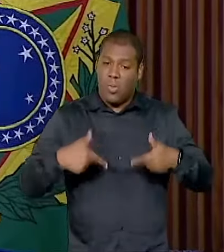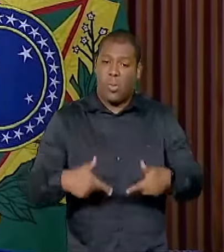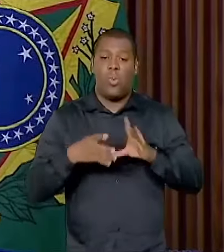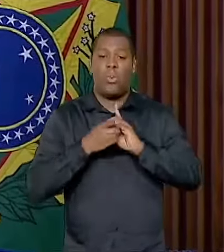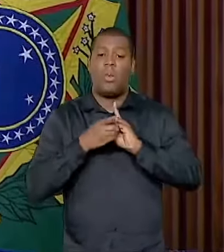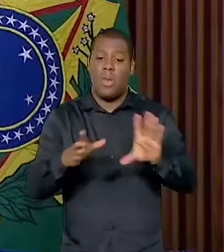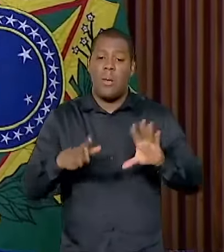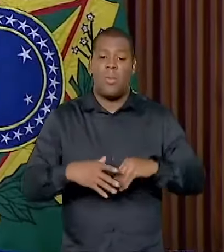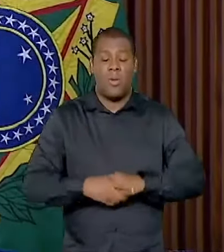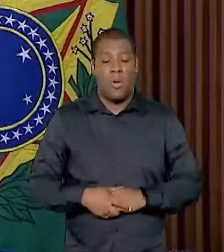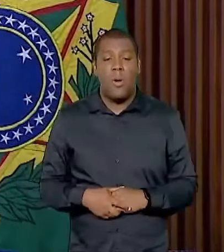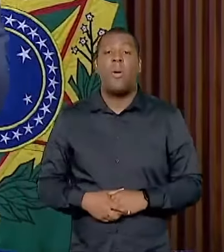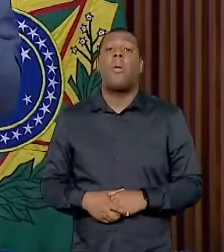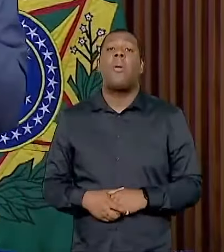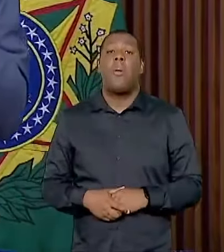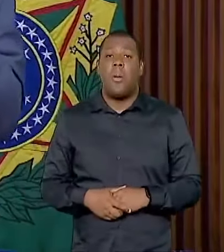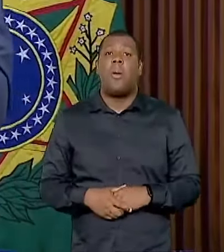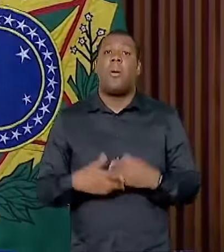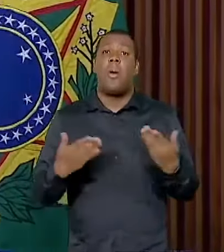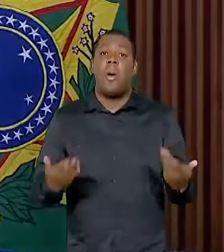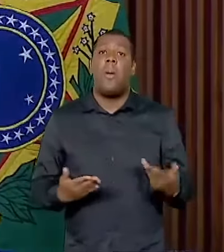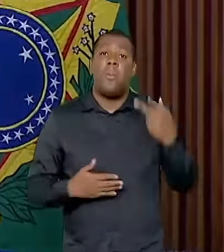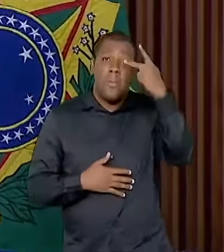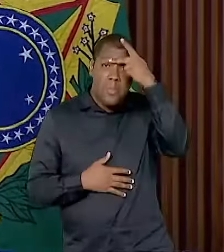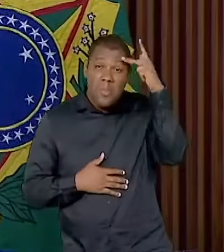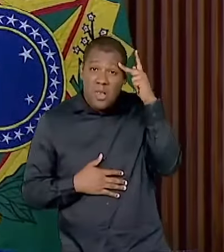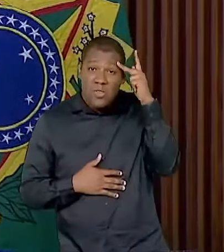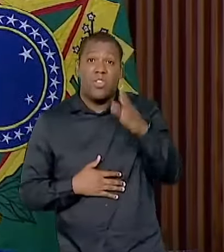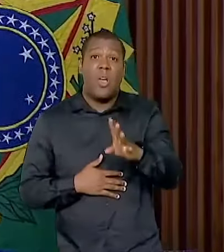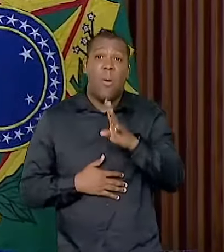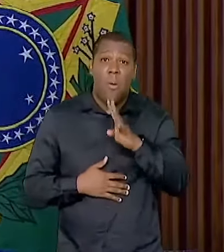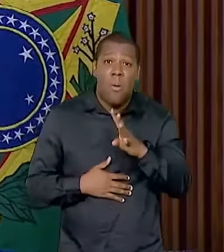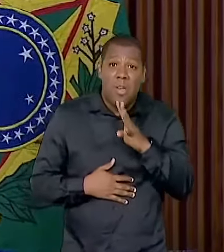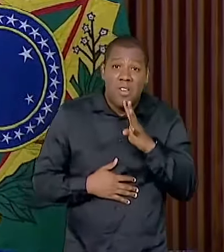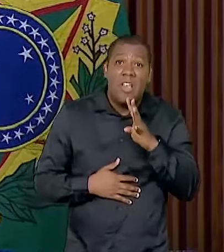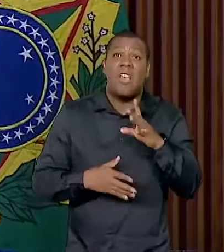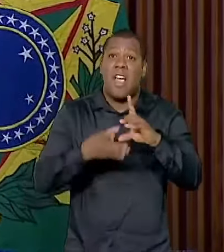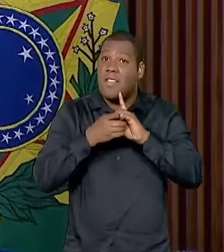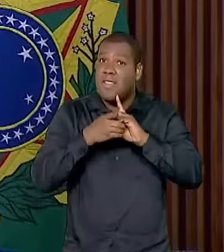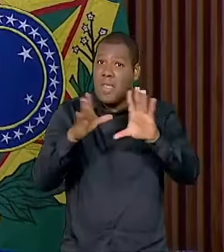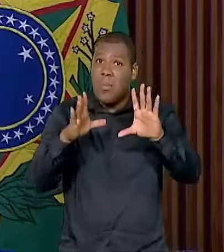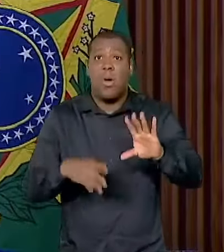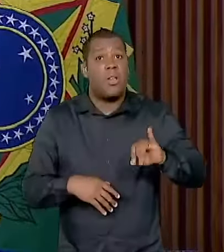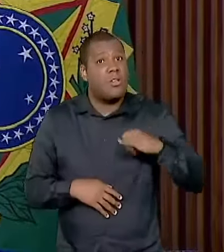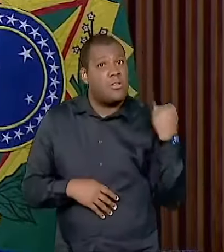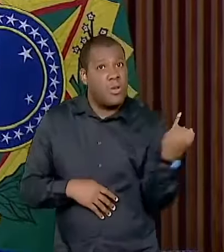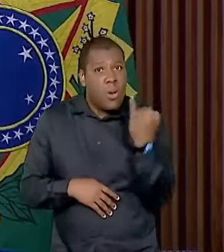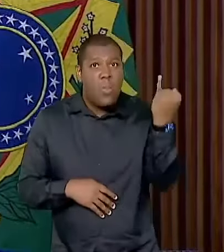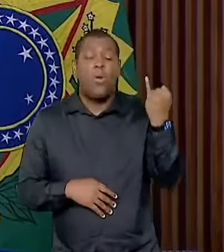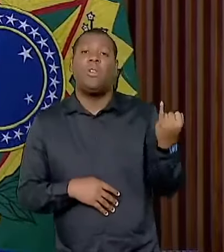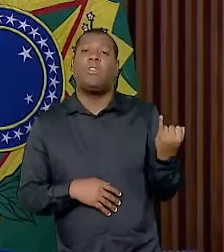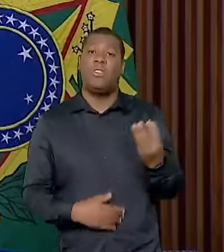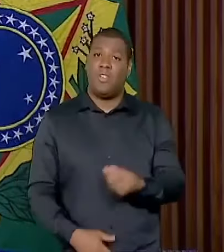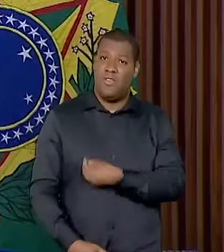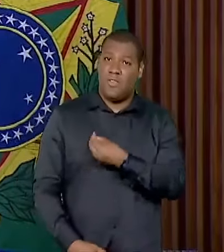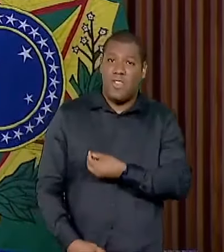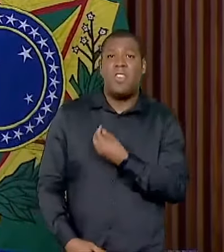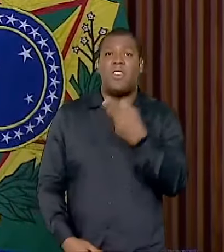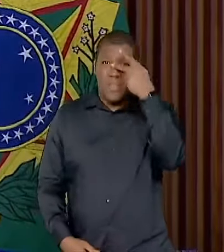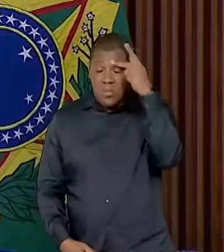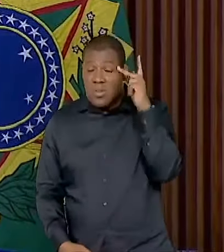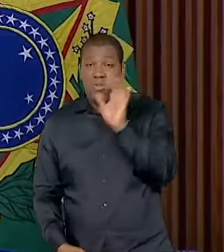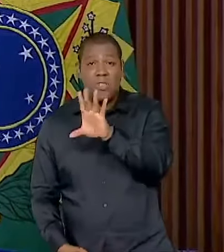pessoas compreenderem o quanto a democracia é importante para a vida de cada um de nós. A democracia não é importante para